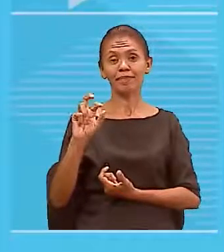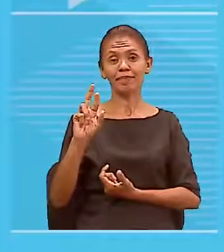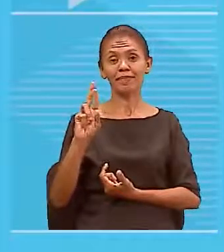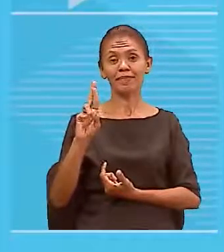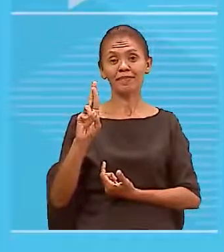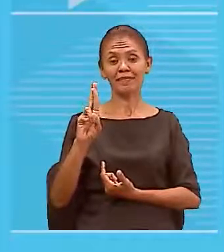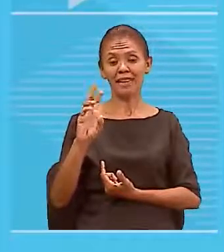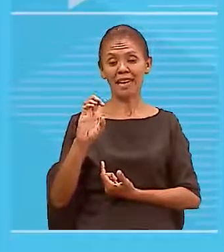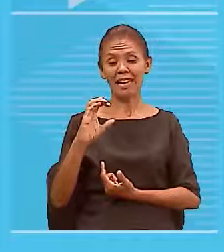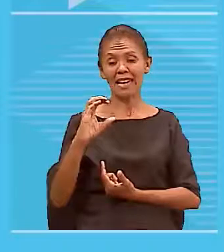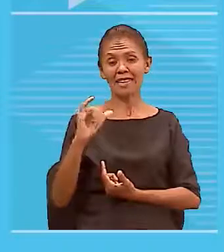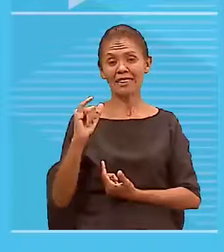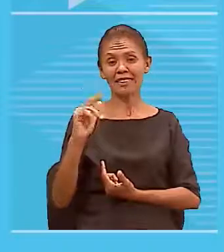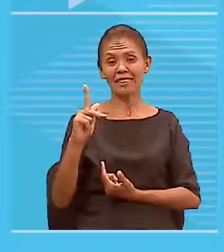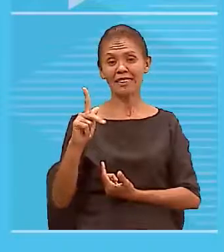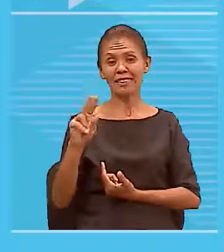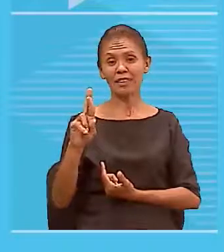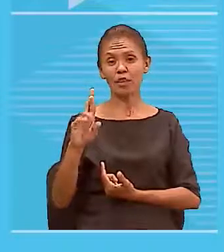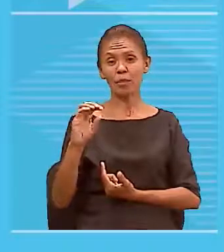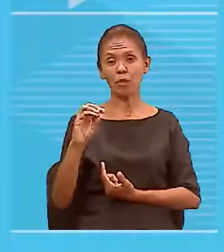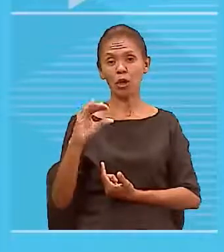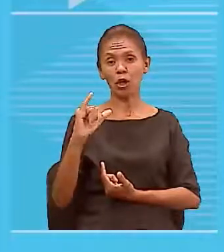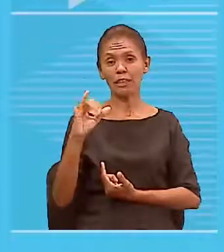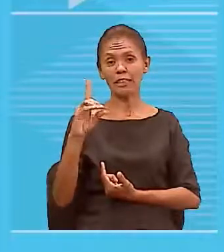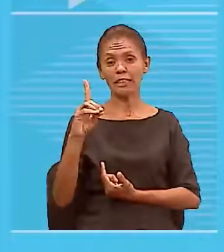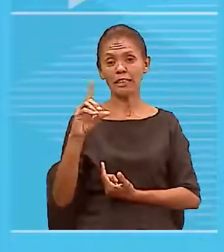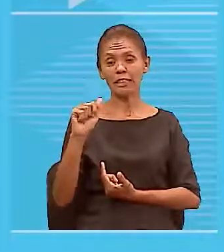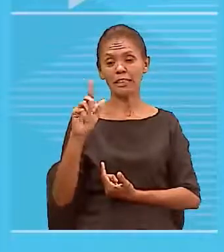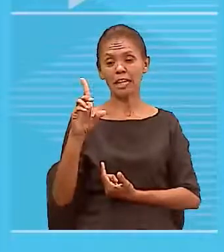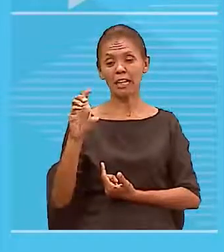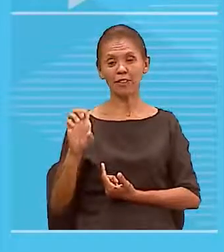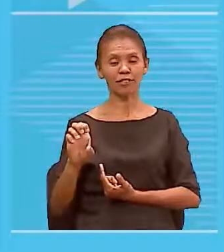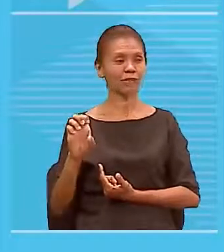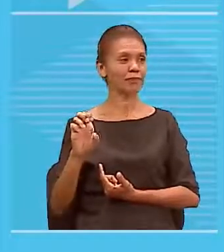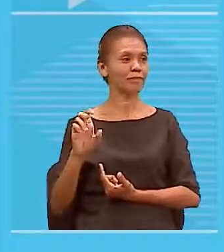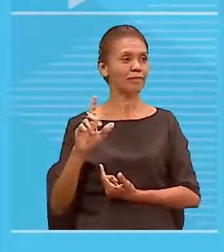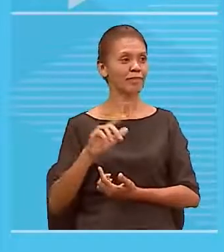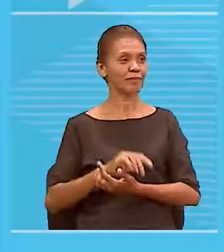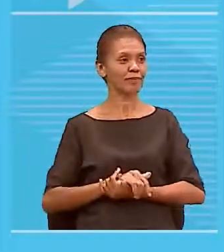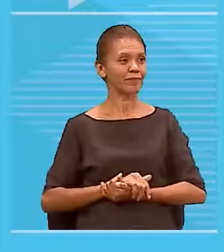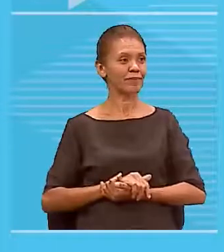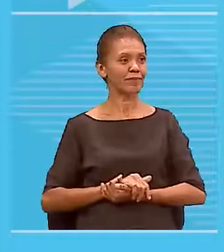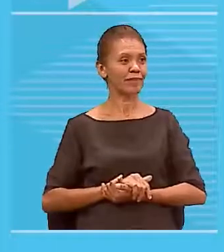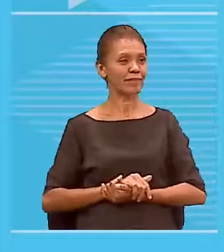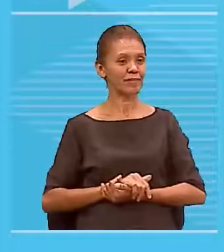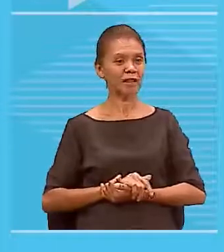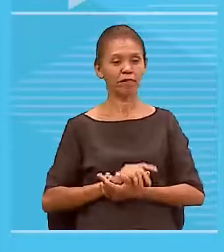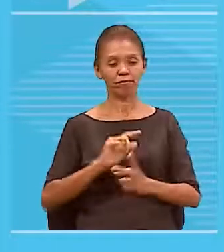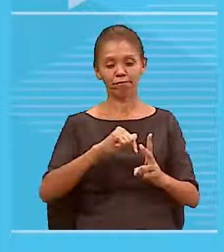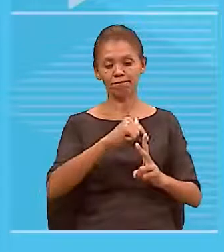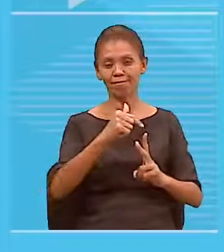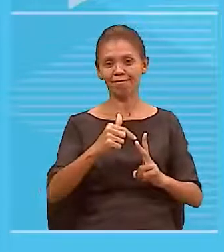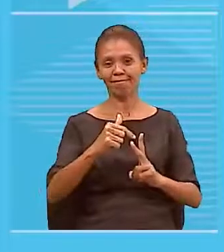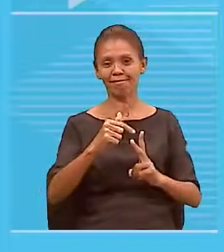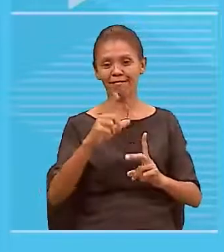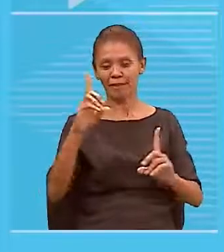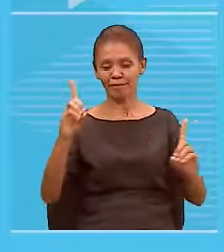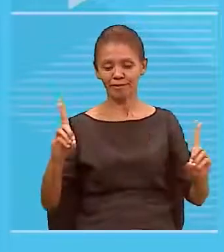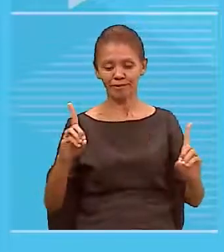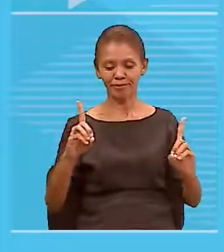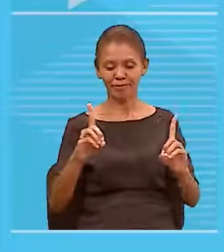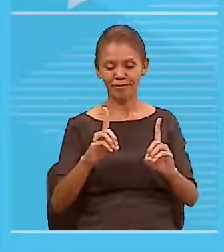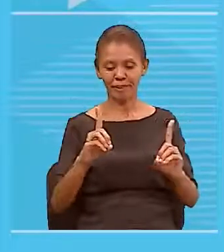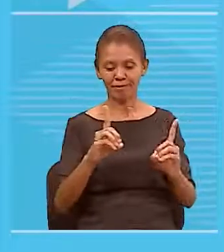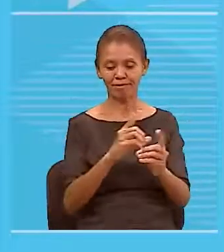se os jogadores se abraçaram comemorando gol é porque o gabigol abraçou o Pedro e o Pedro